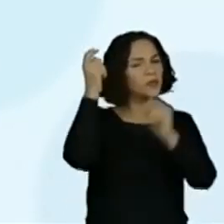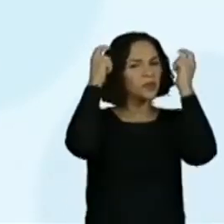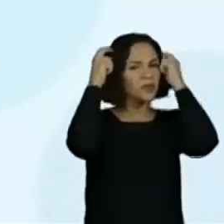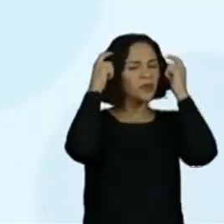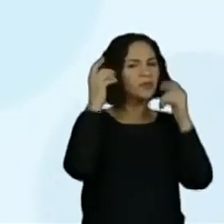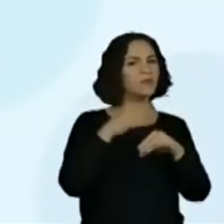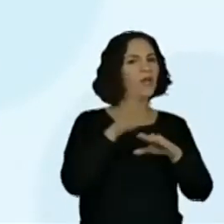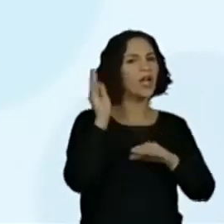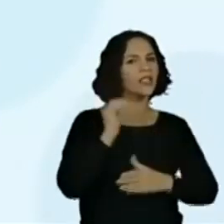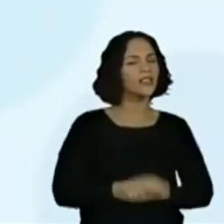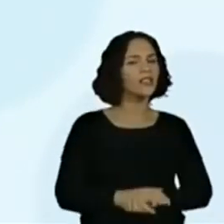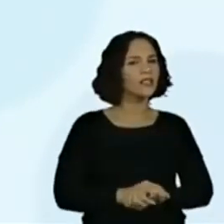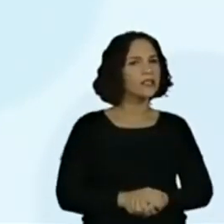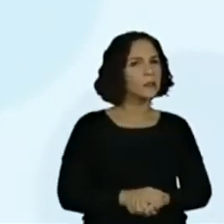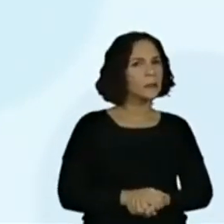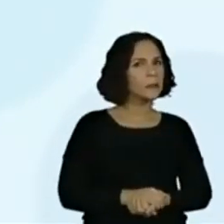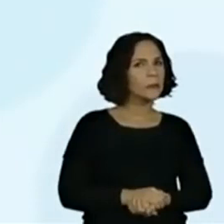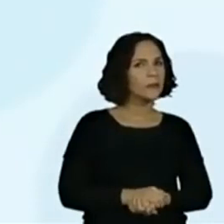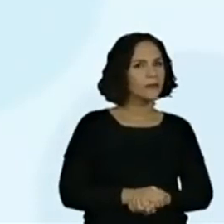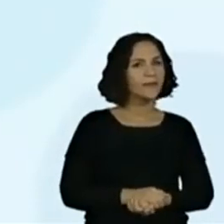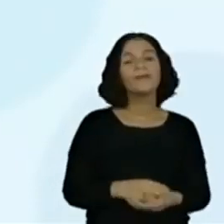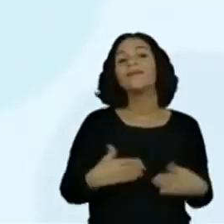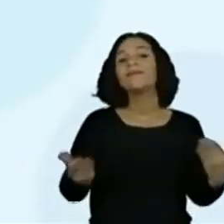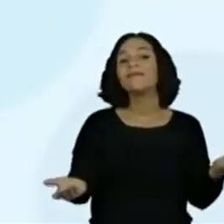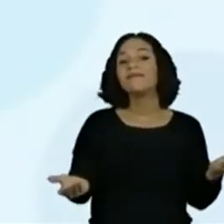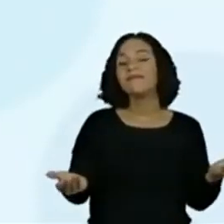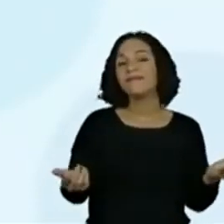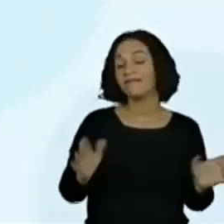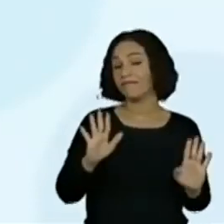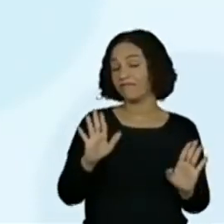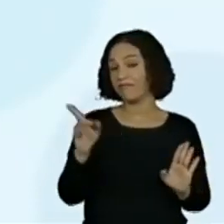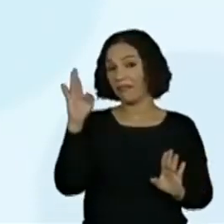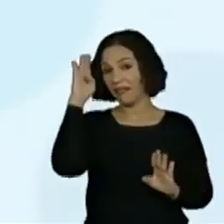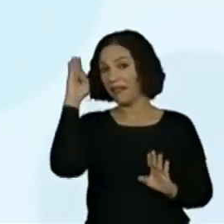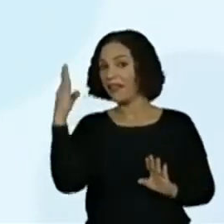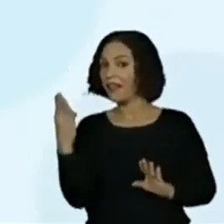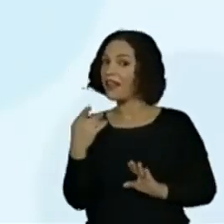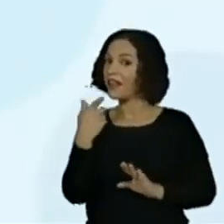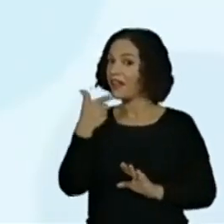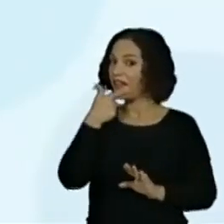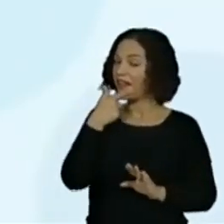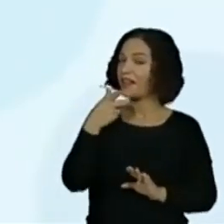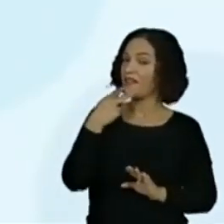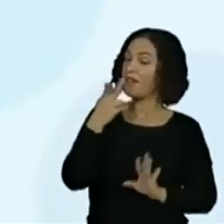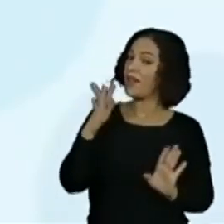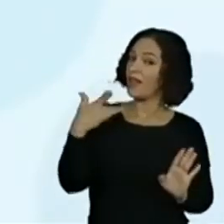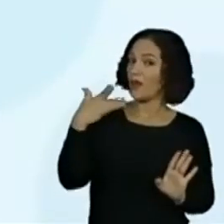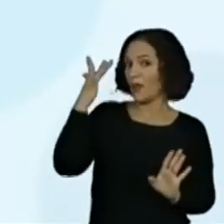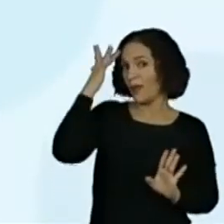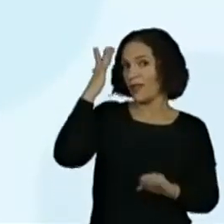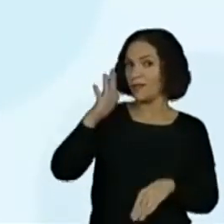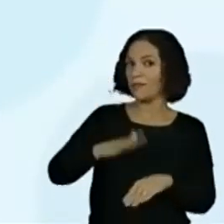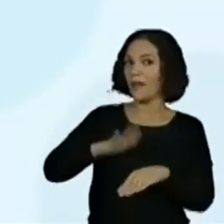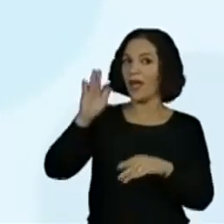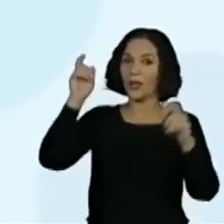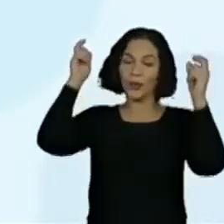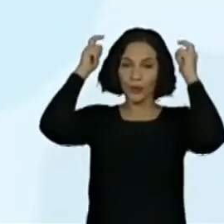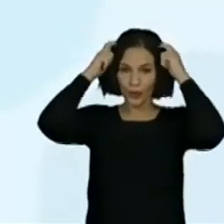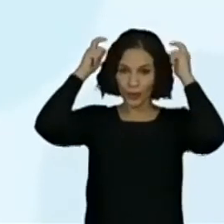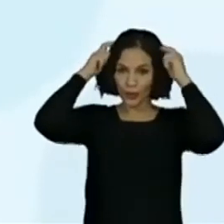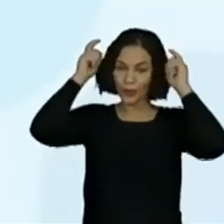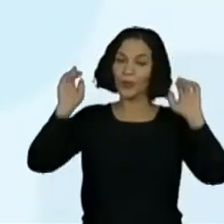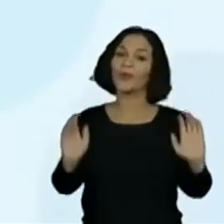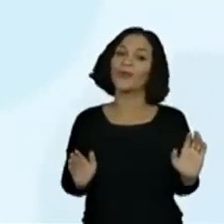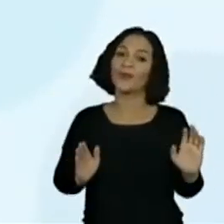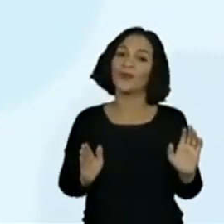não quer que eu conte? Não, eu já só tava olhando. Contando. Olhando. Eu acho, eu vou chutar, né, pra que tem mais ursos. Mais ursos.